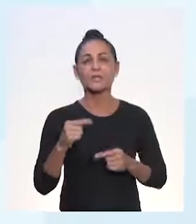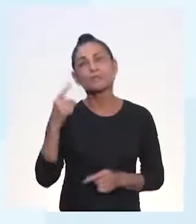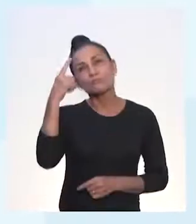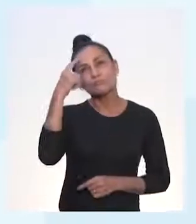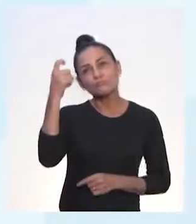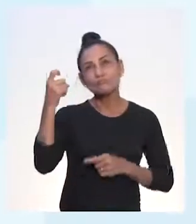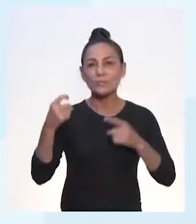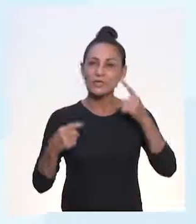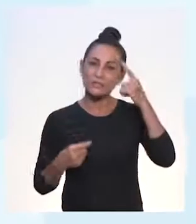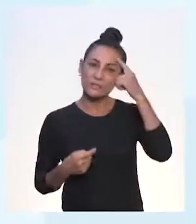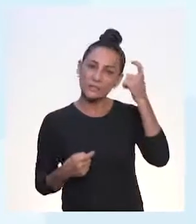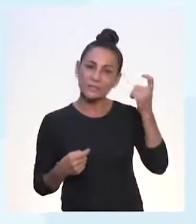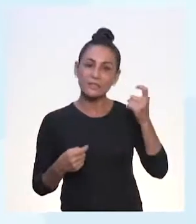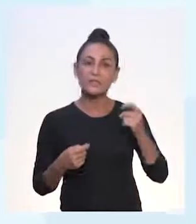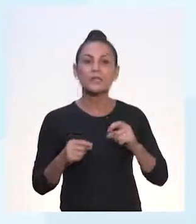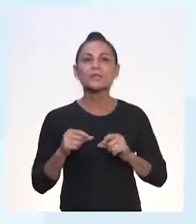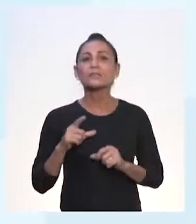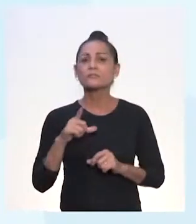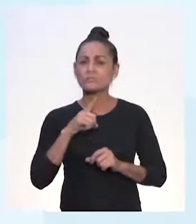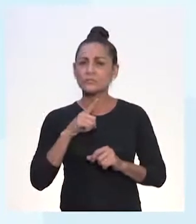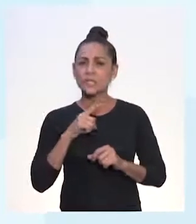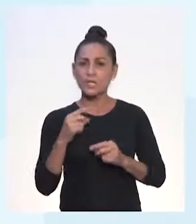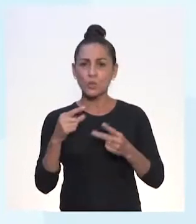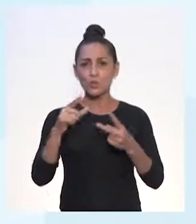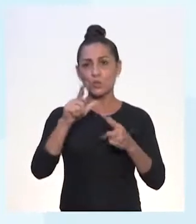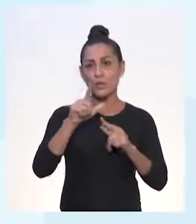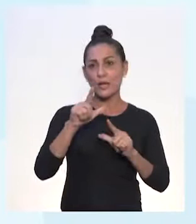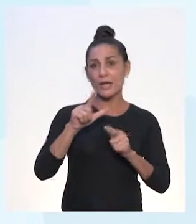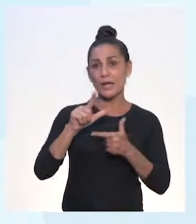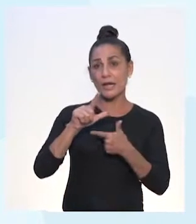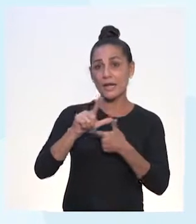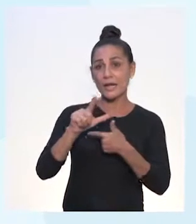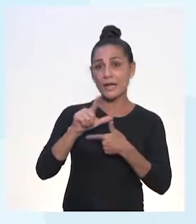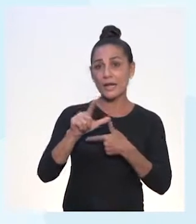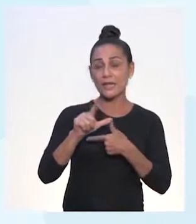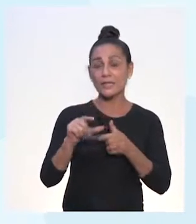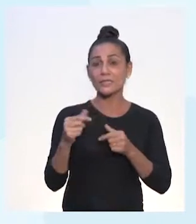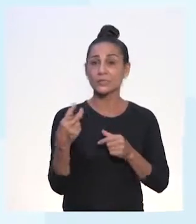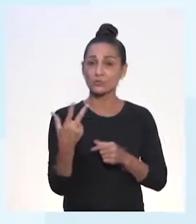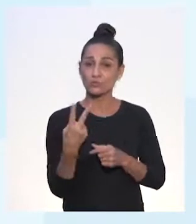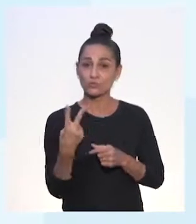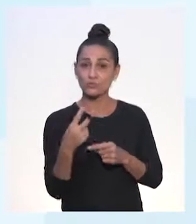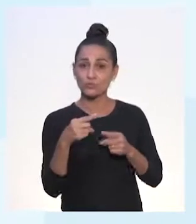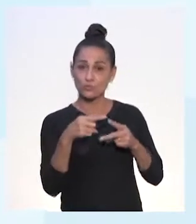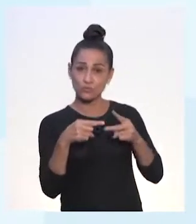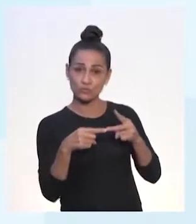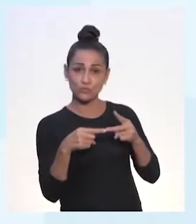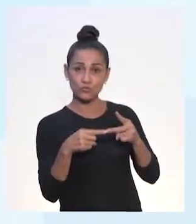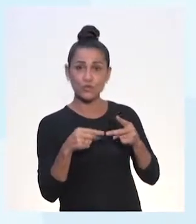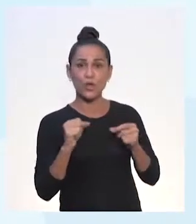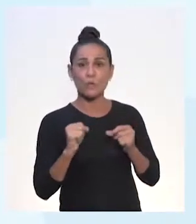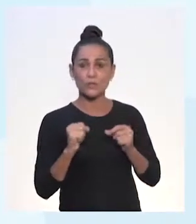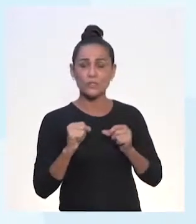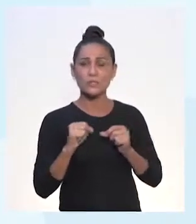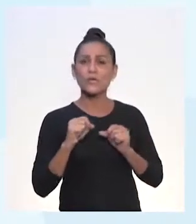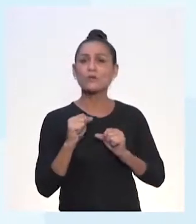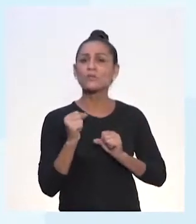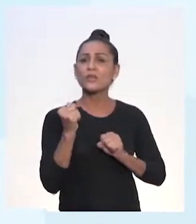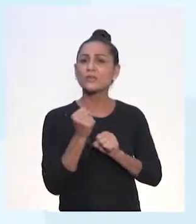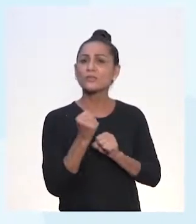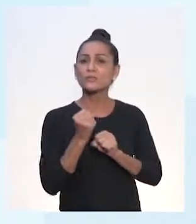ideia. Na existência de duas incógnitas, podemos entender que será construído, né,